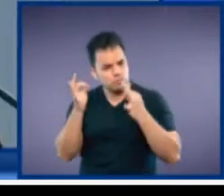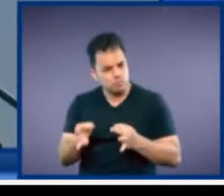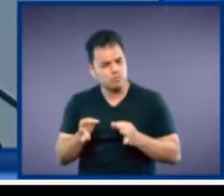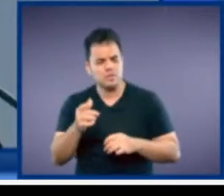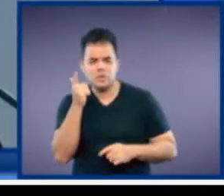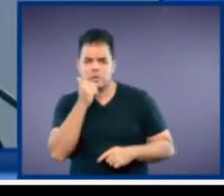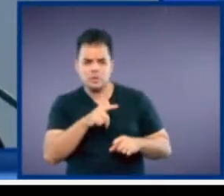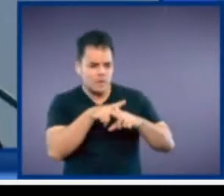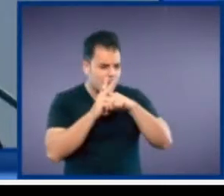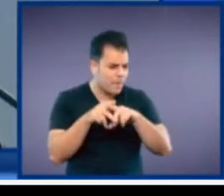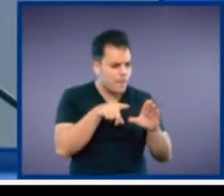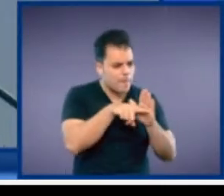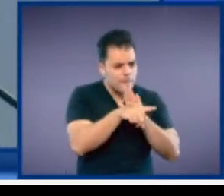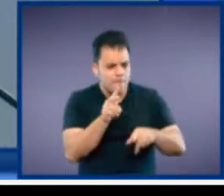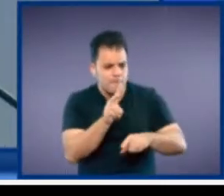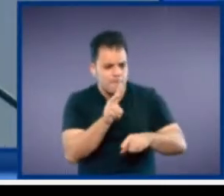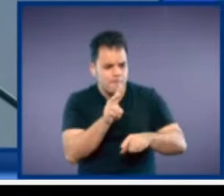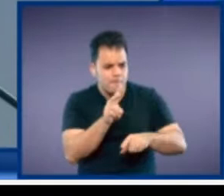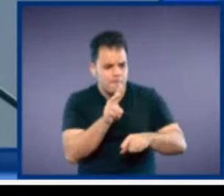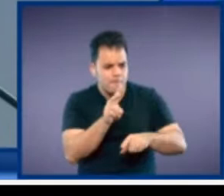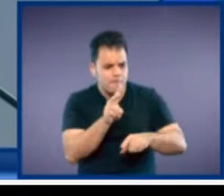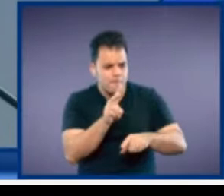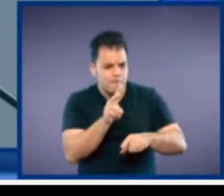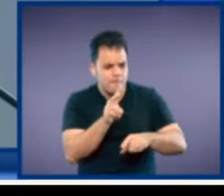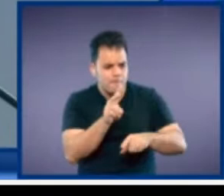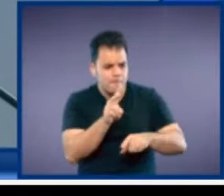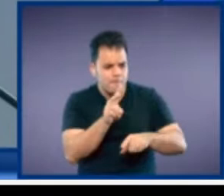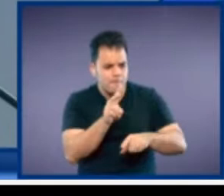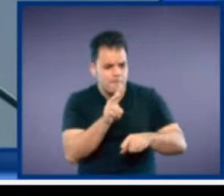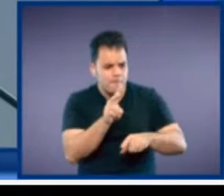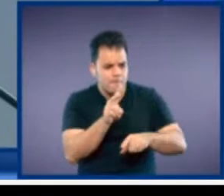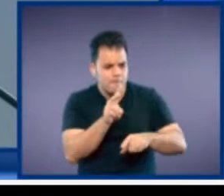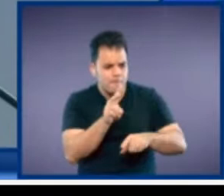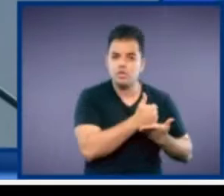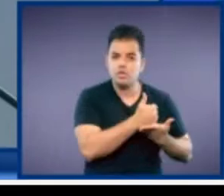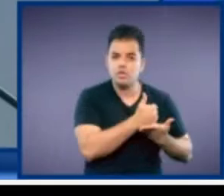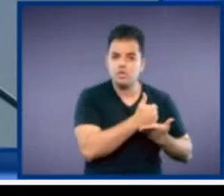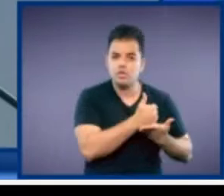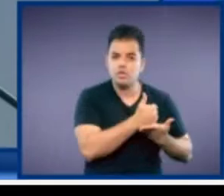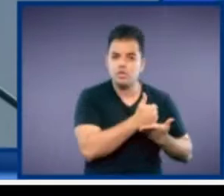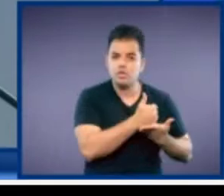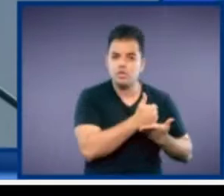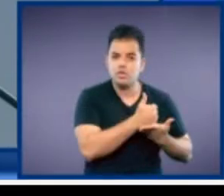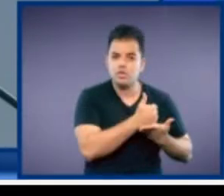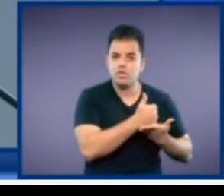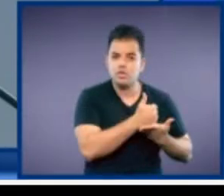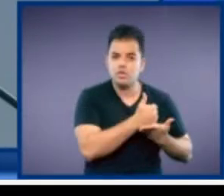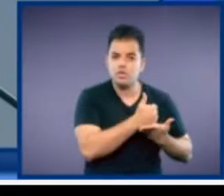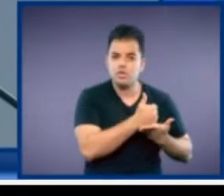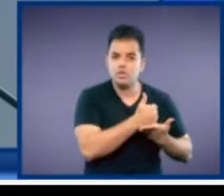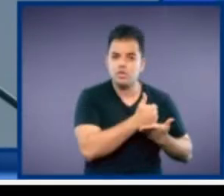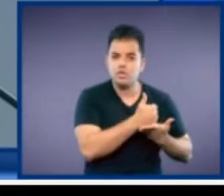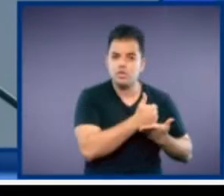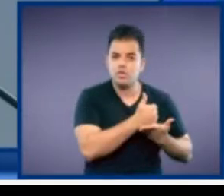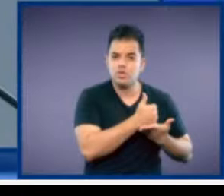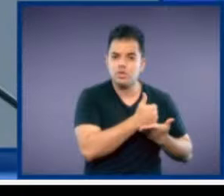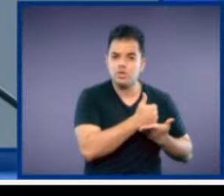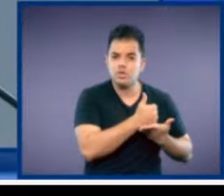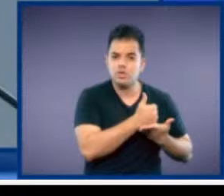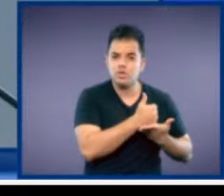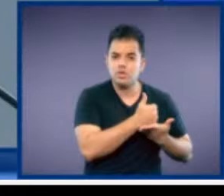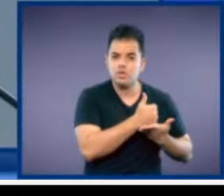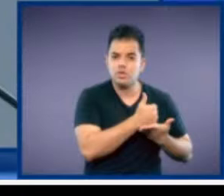de transporte metropolitano é a dos estados. Estamos, portanto, há 34 anos e 2